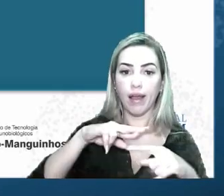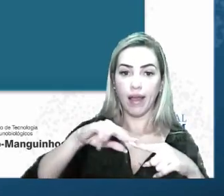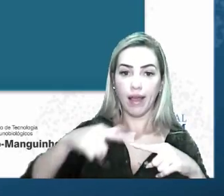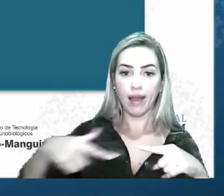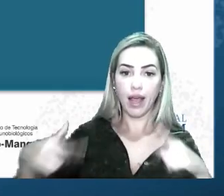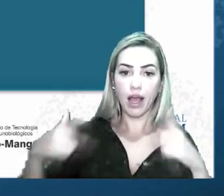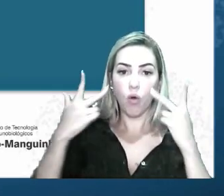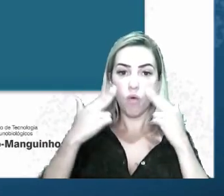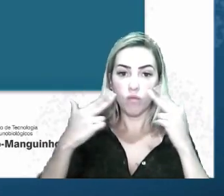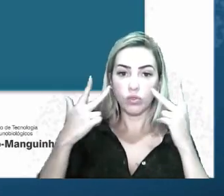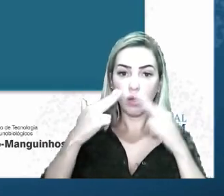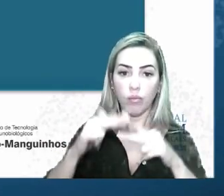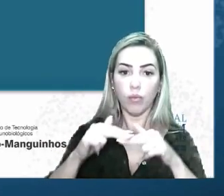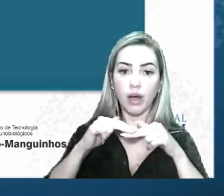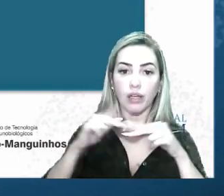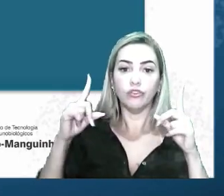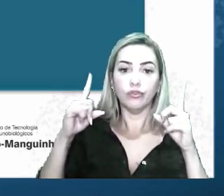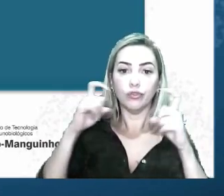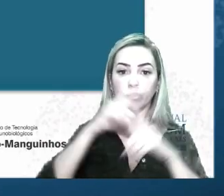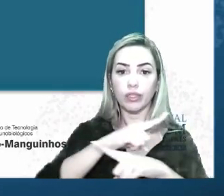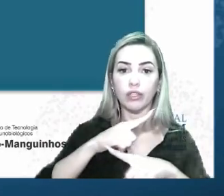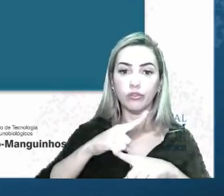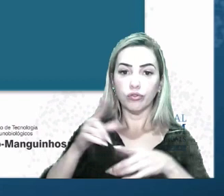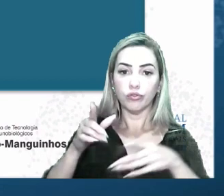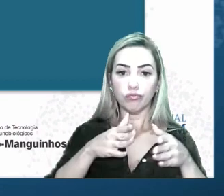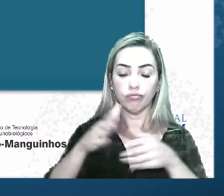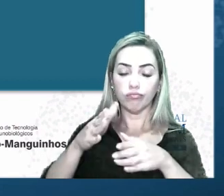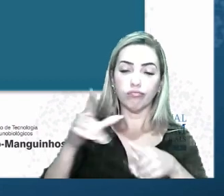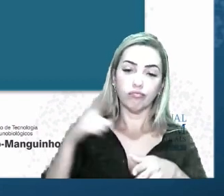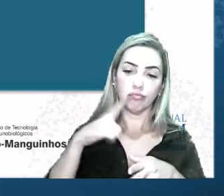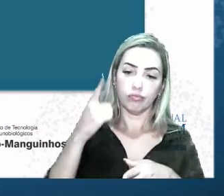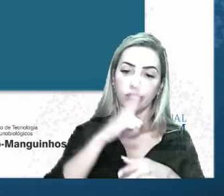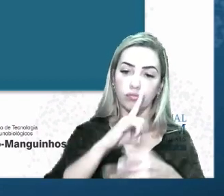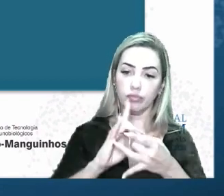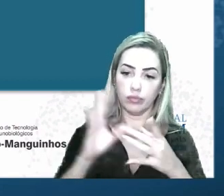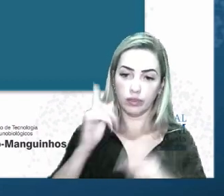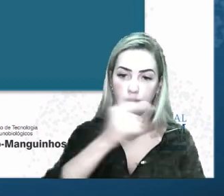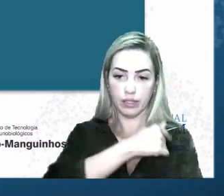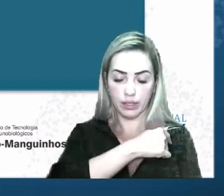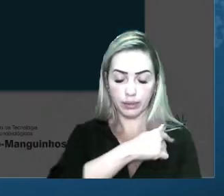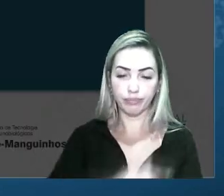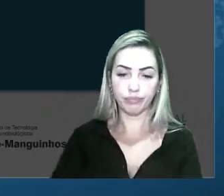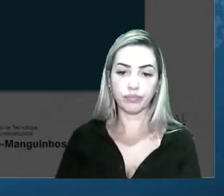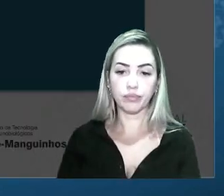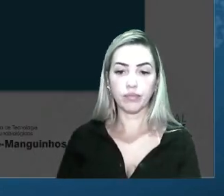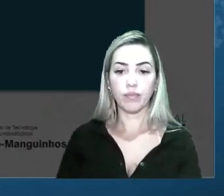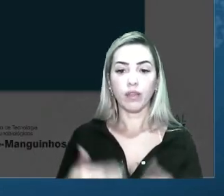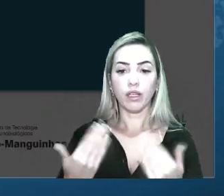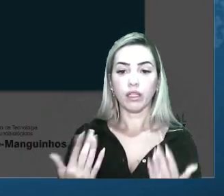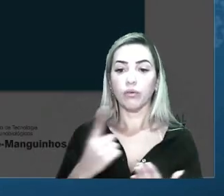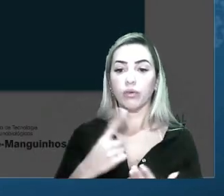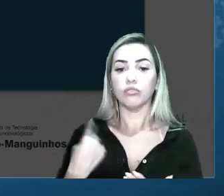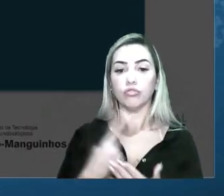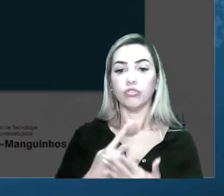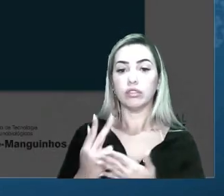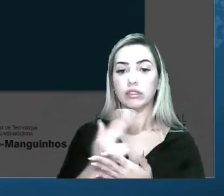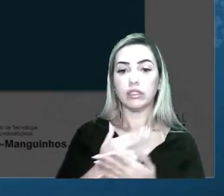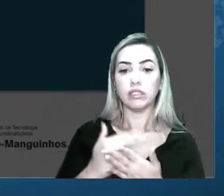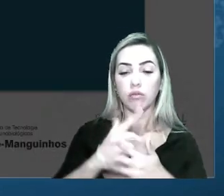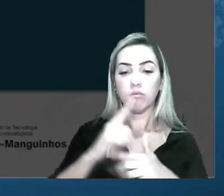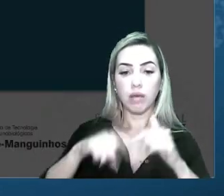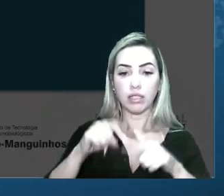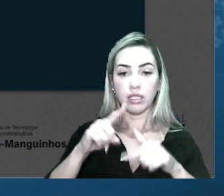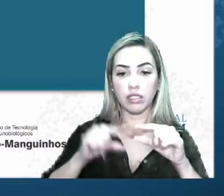à dificuldade no delivery da vacina self-amplifying. Então, nós desenhamos elementos 5'